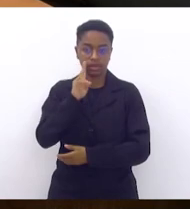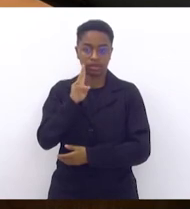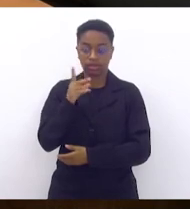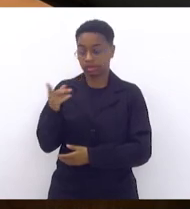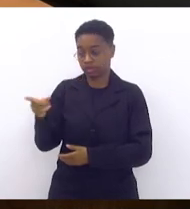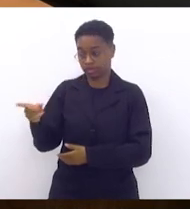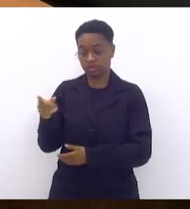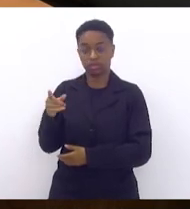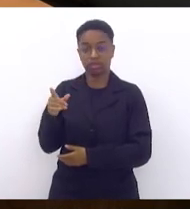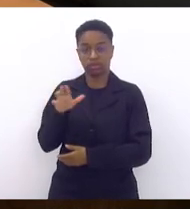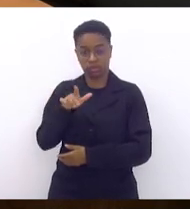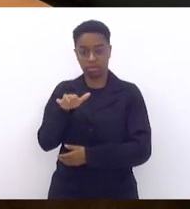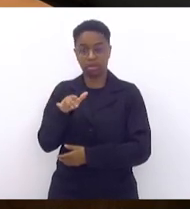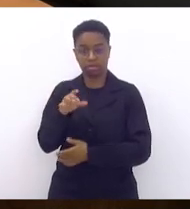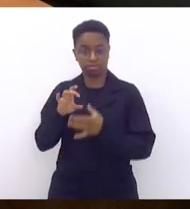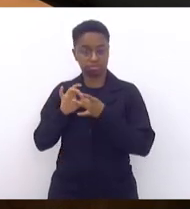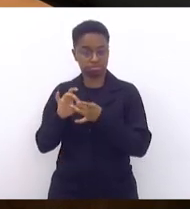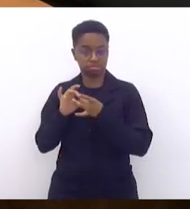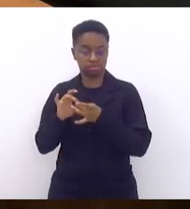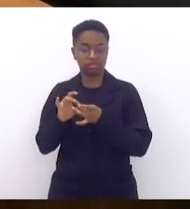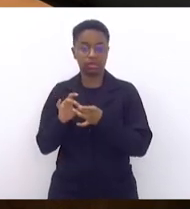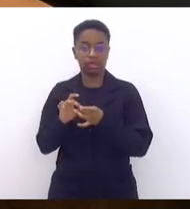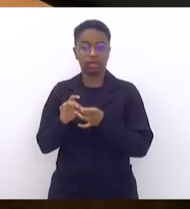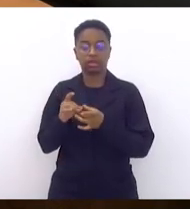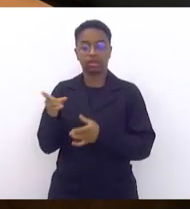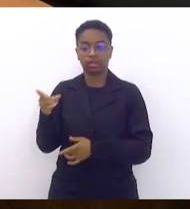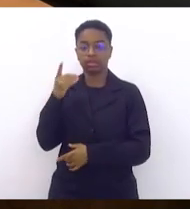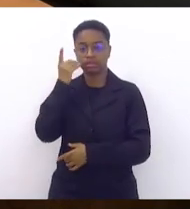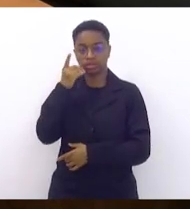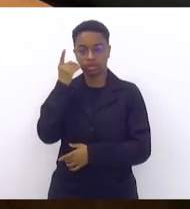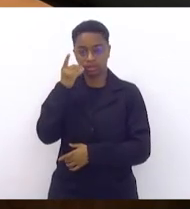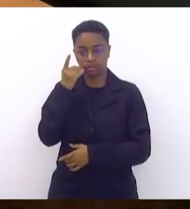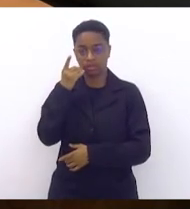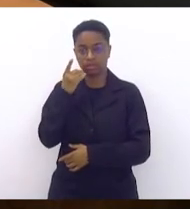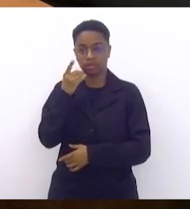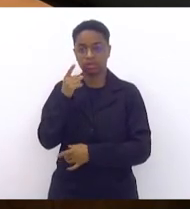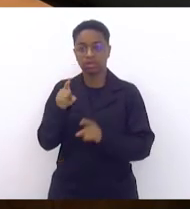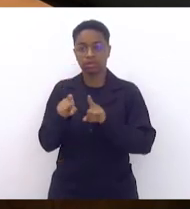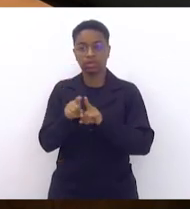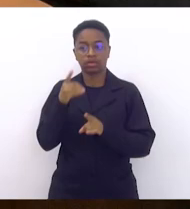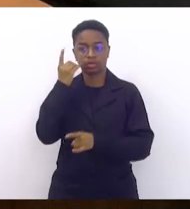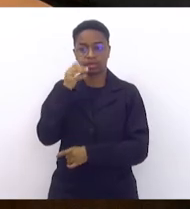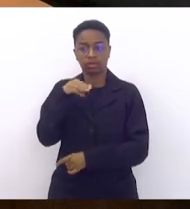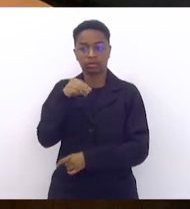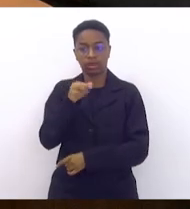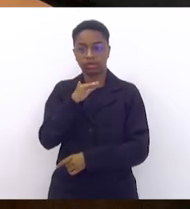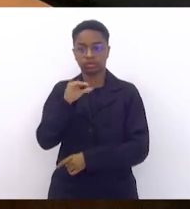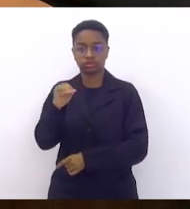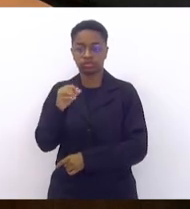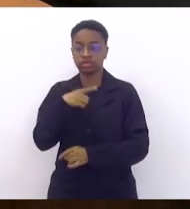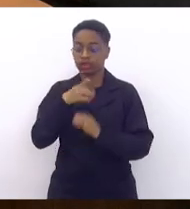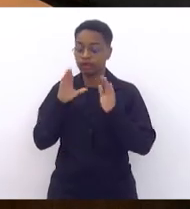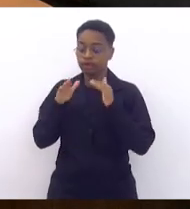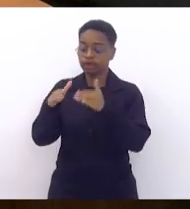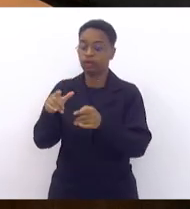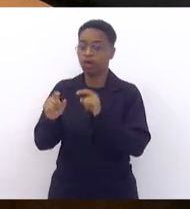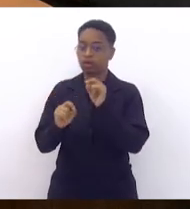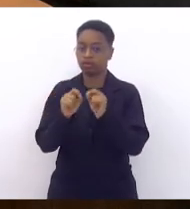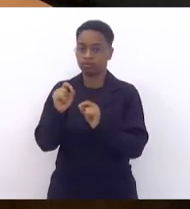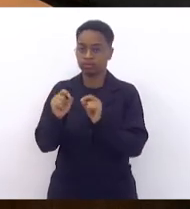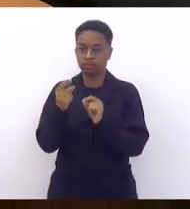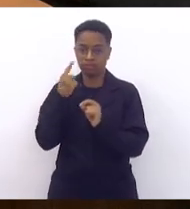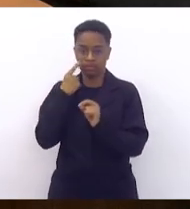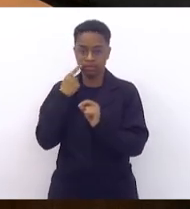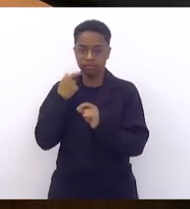meu grande parceiro aqui. O deputado Fred Pacheco, ou o deputado Márcio Galberto, tem um enfoque, diga, olha,